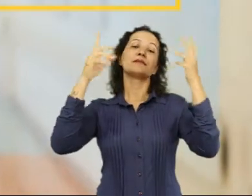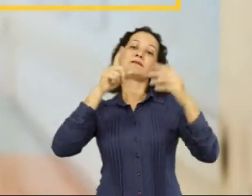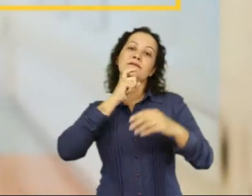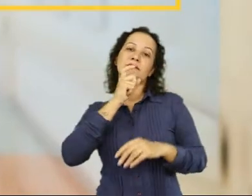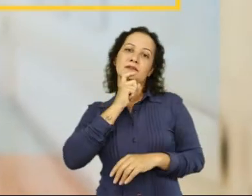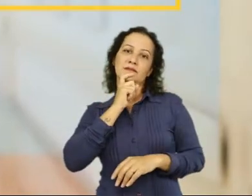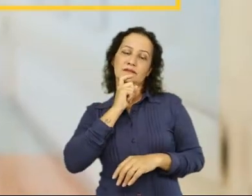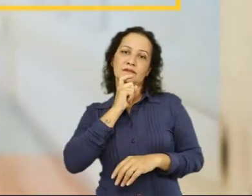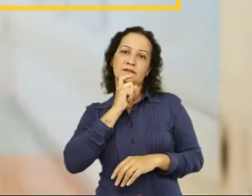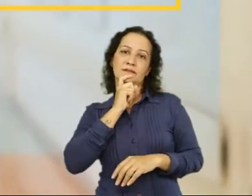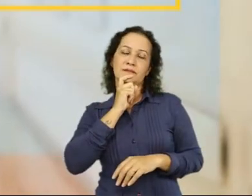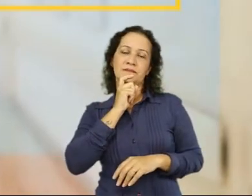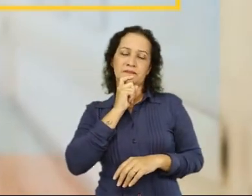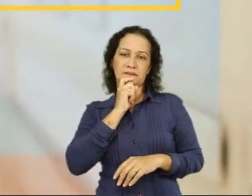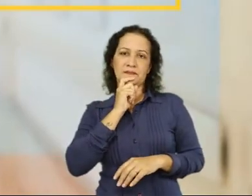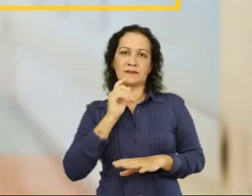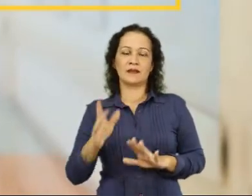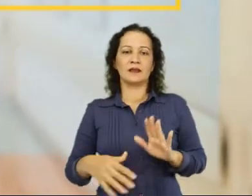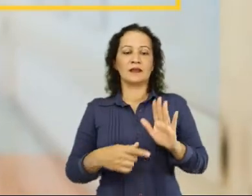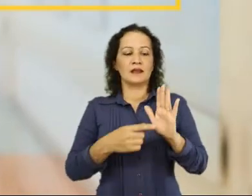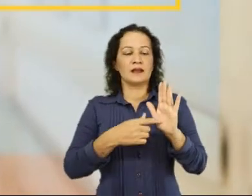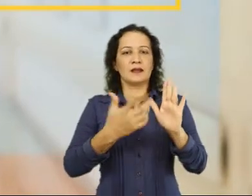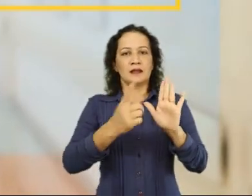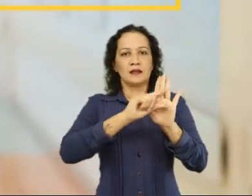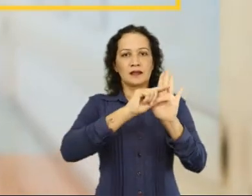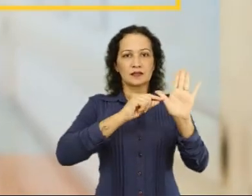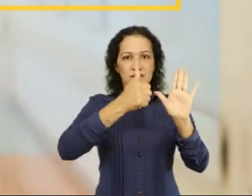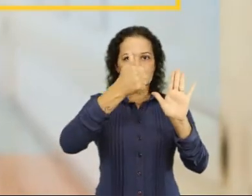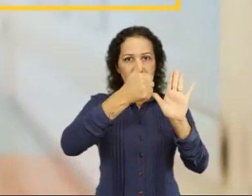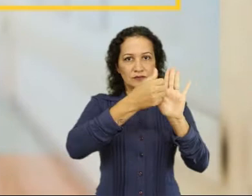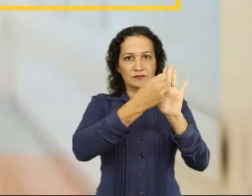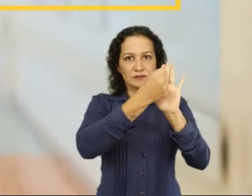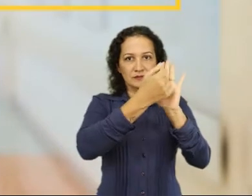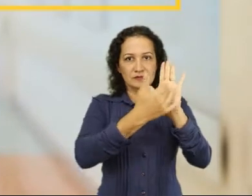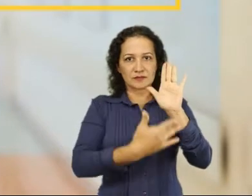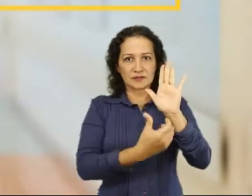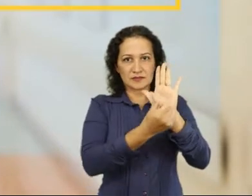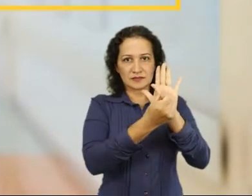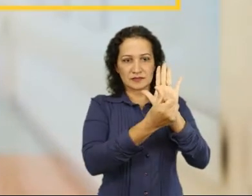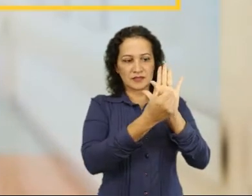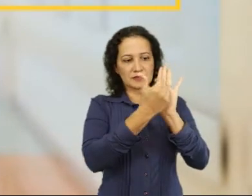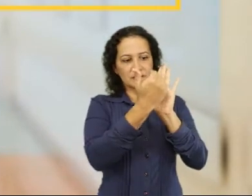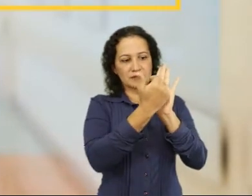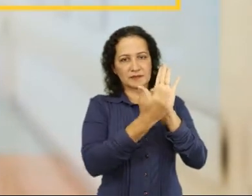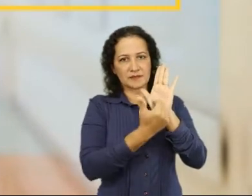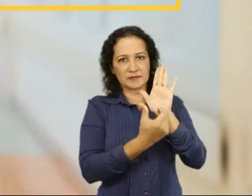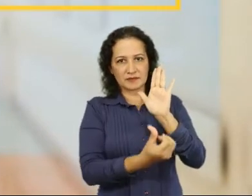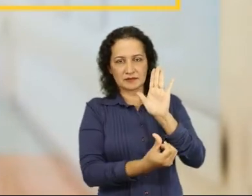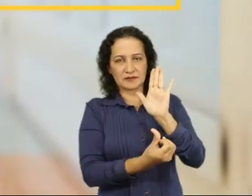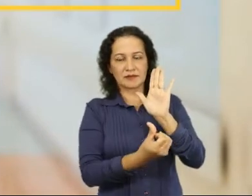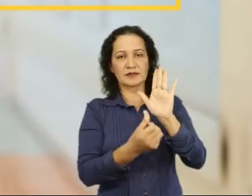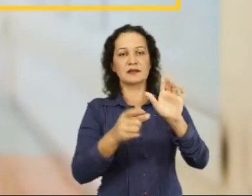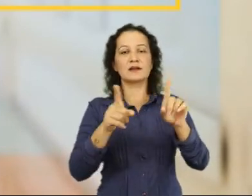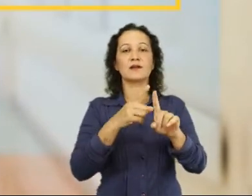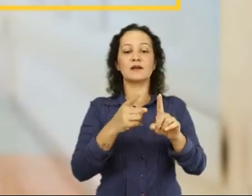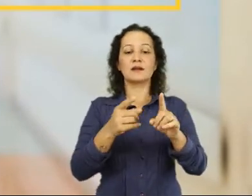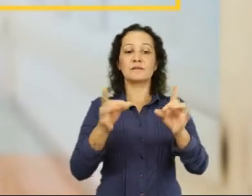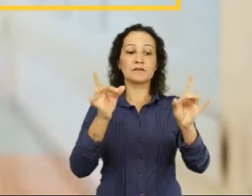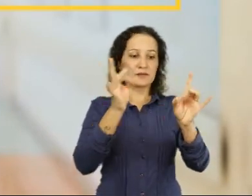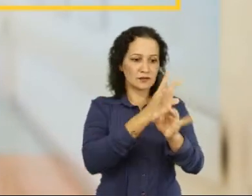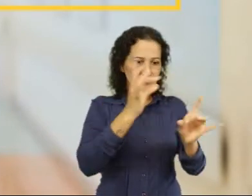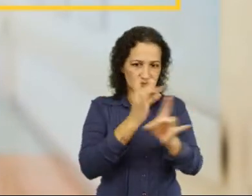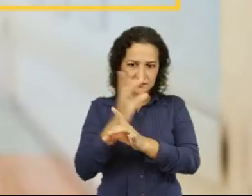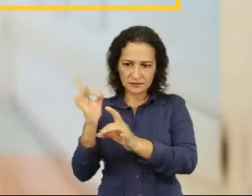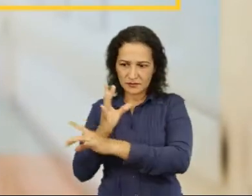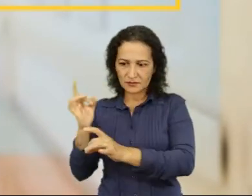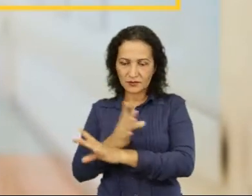ambiental. Item 6. Após verificados os itens elencados anteriormente, iniciar o atendimento